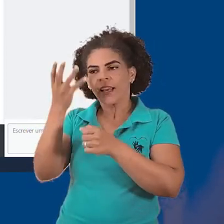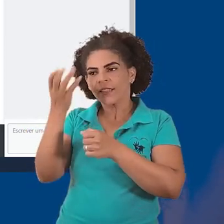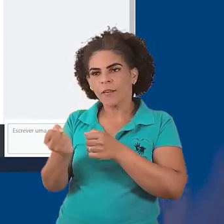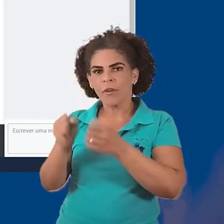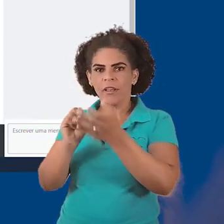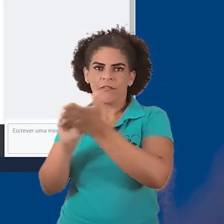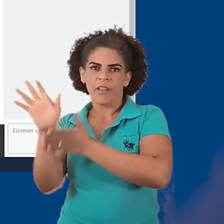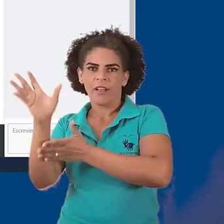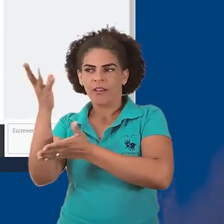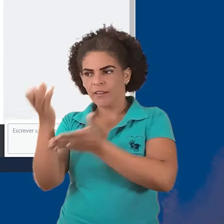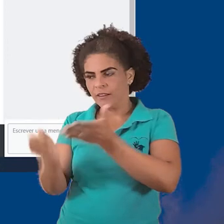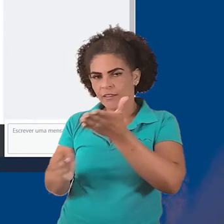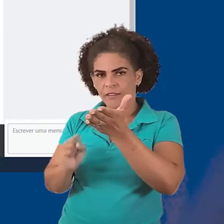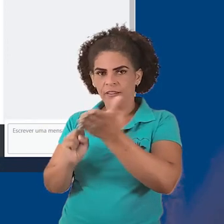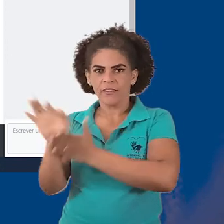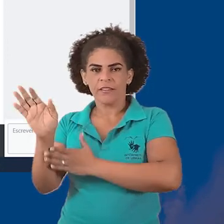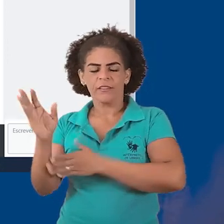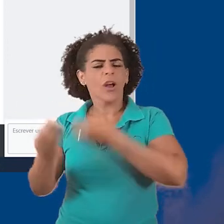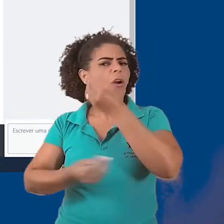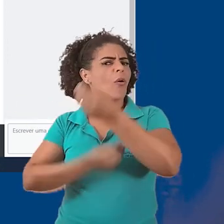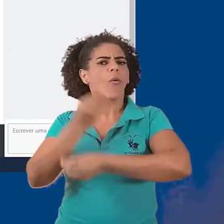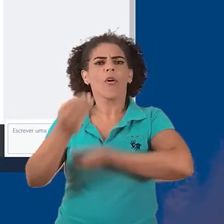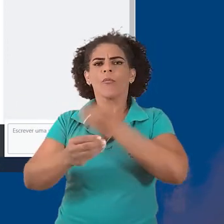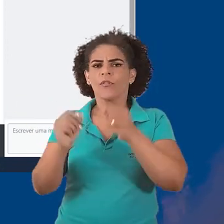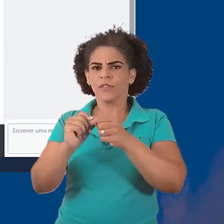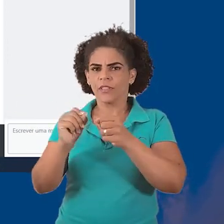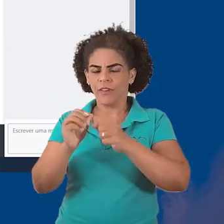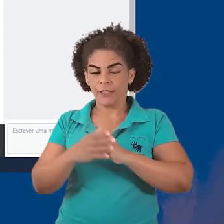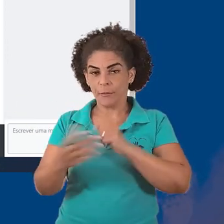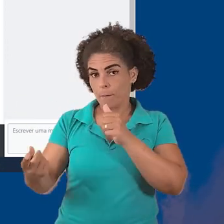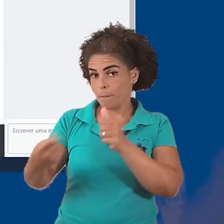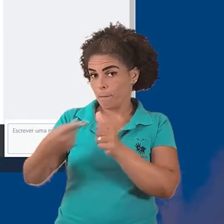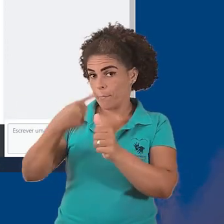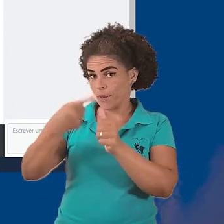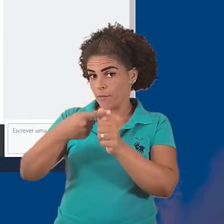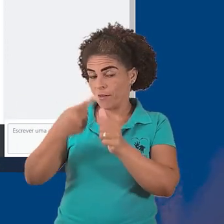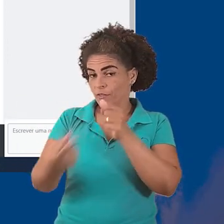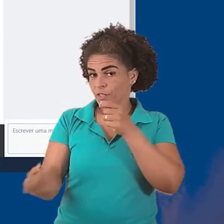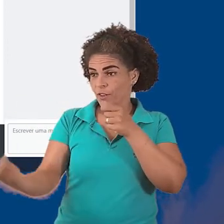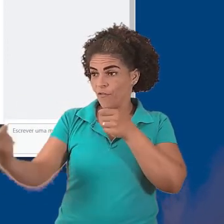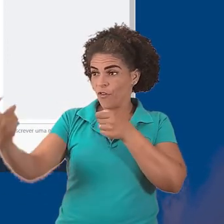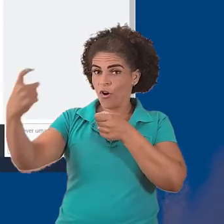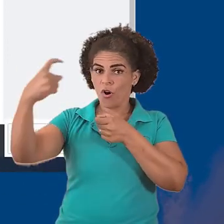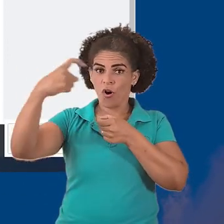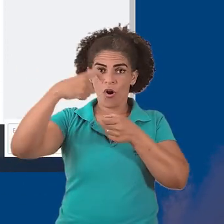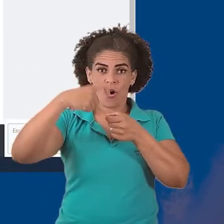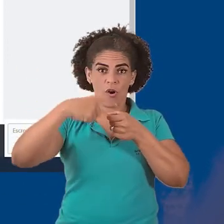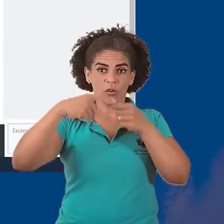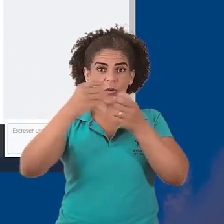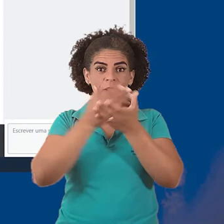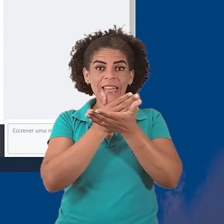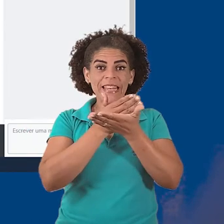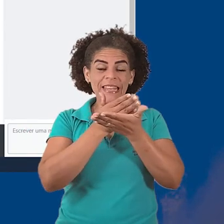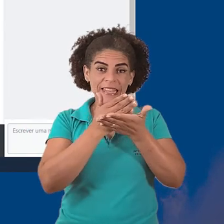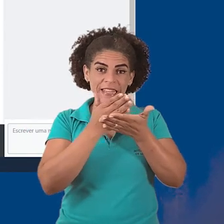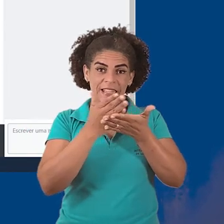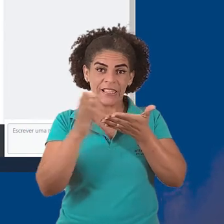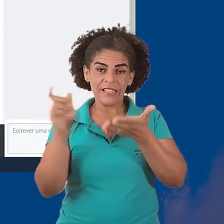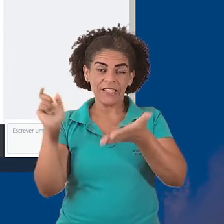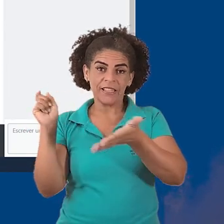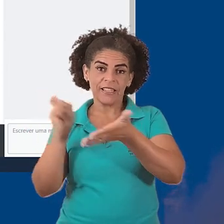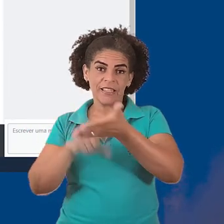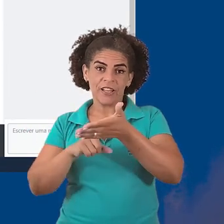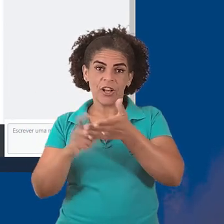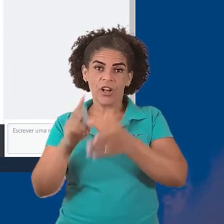de enviar e receber mensagens. Para acessar o painel, primeiro, retornamos ao painel